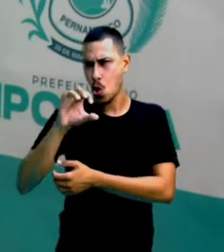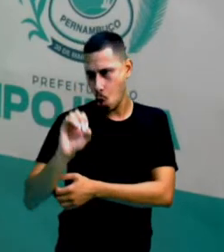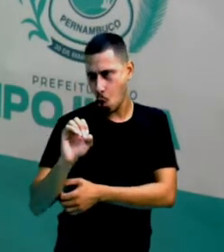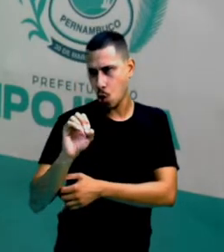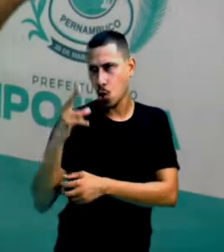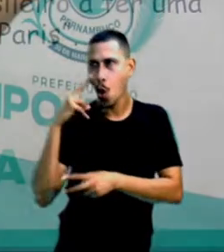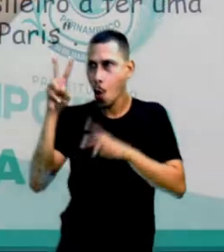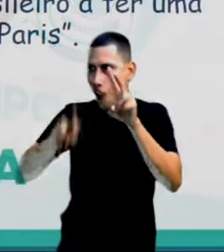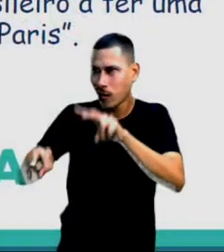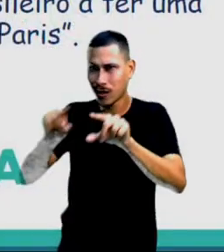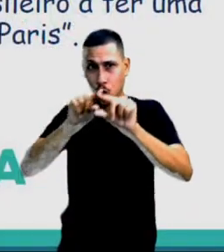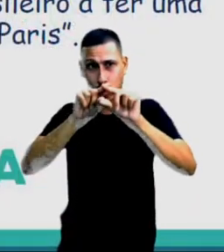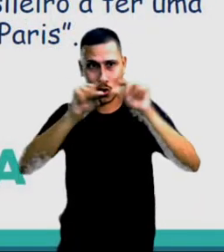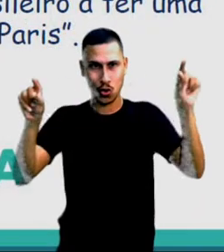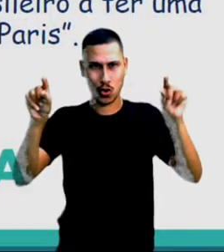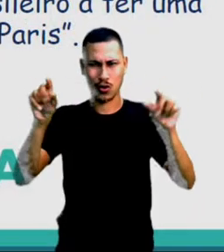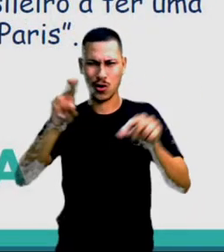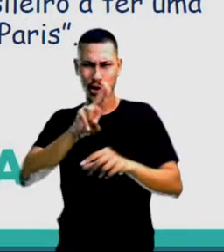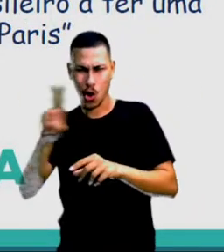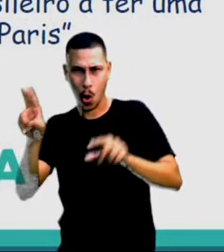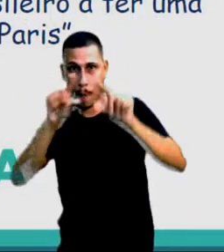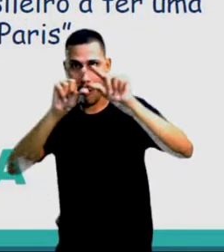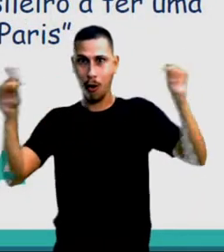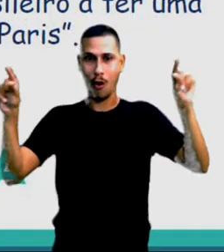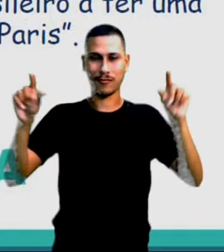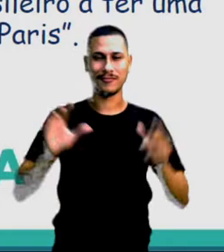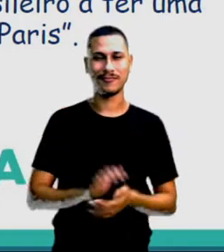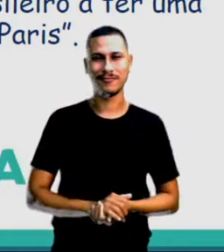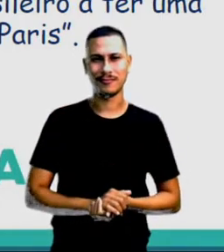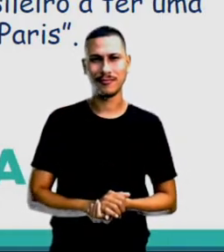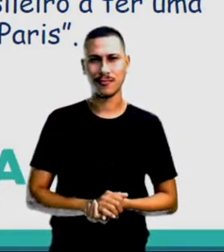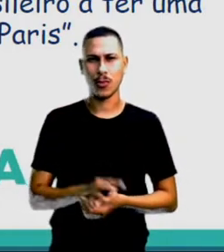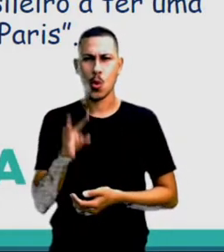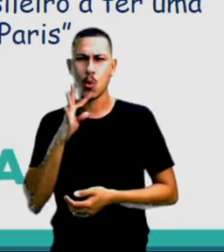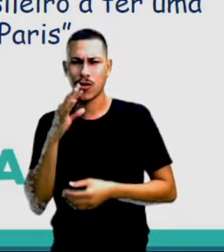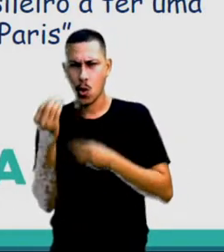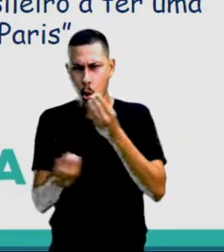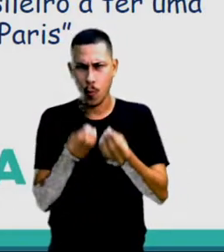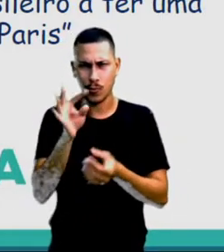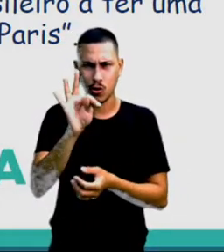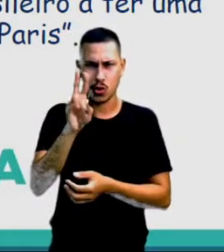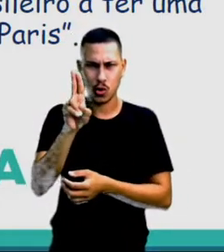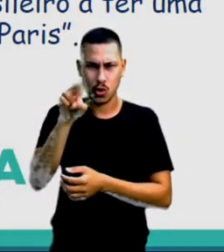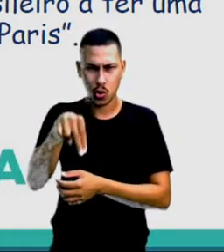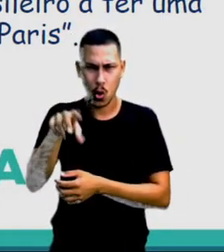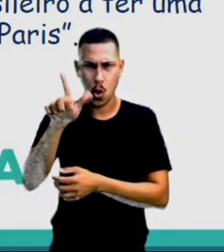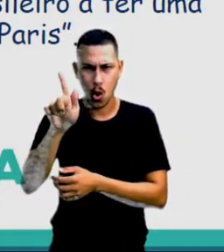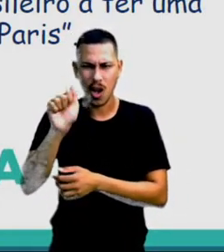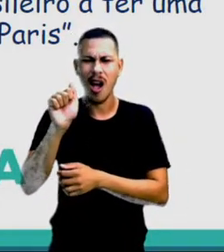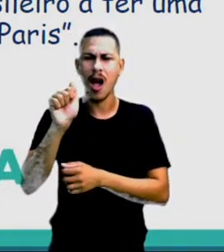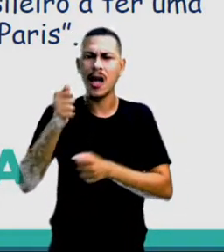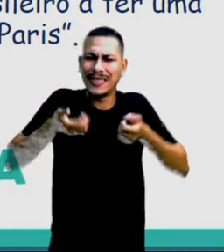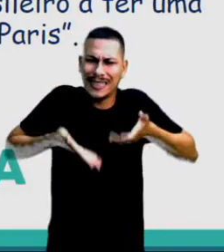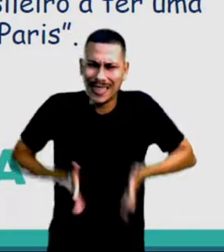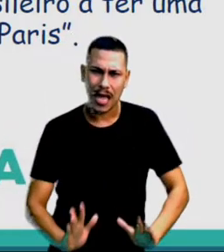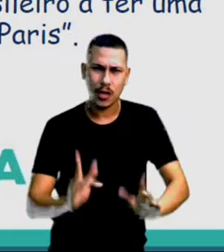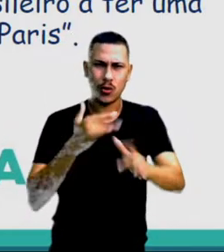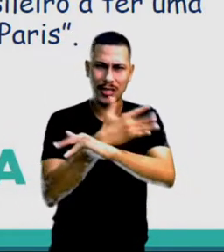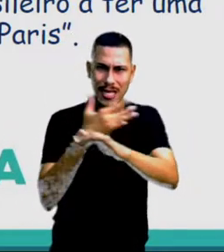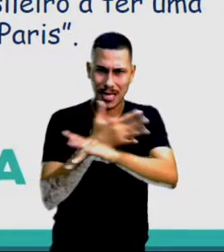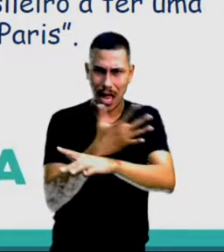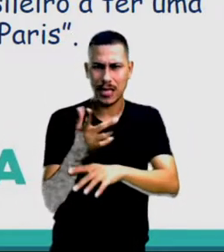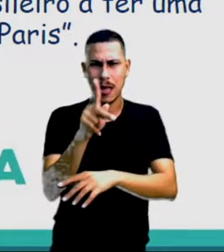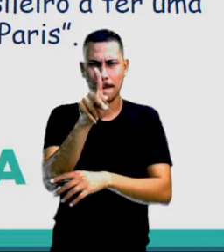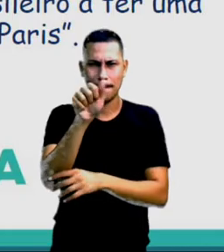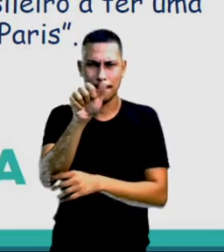Mourão. Eita, que era muito nome, viu? Ave Maria. Conhecido como Tunga, nasceu em Palmares, 8